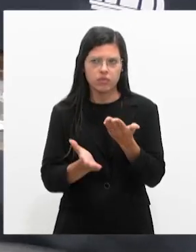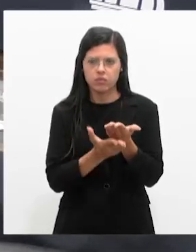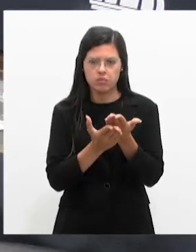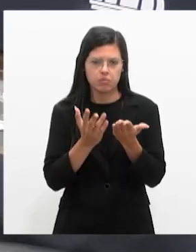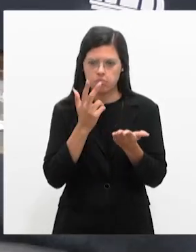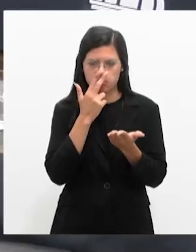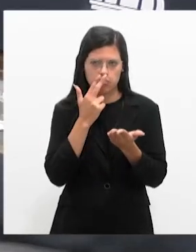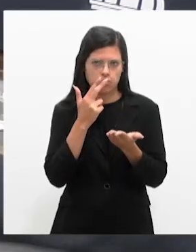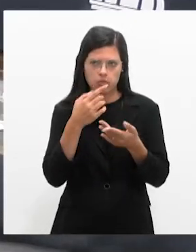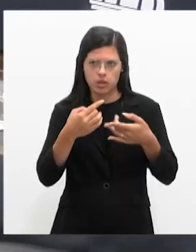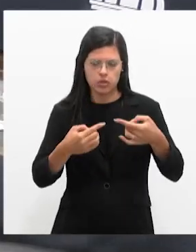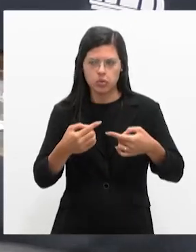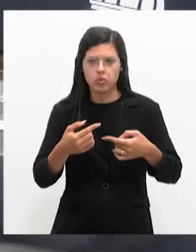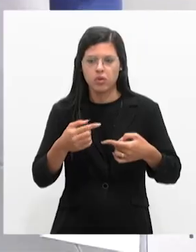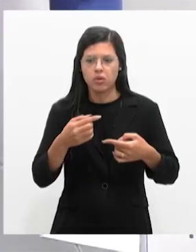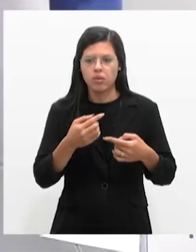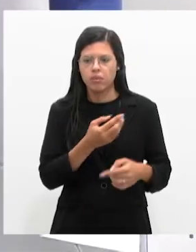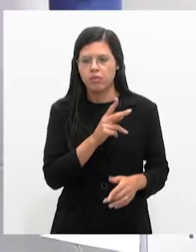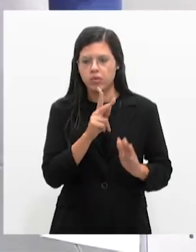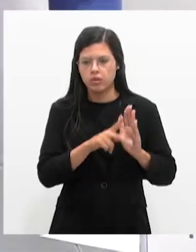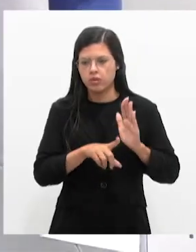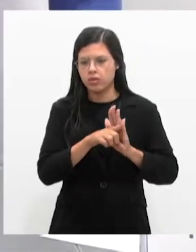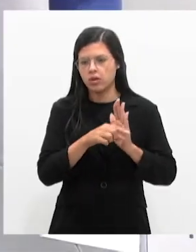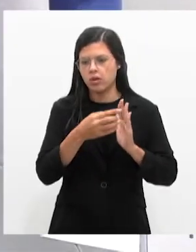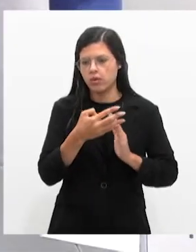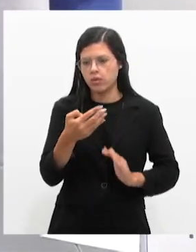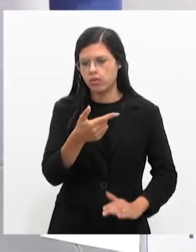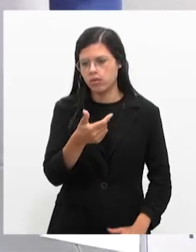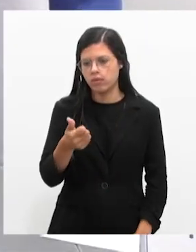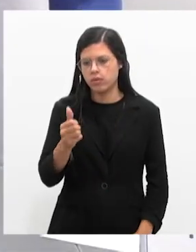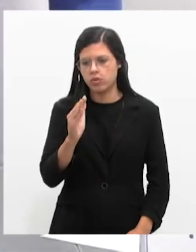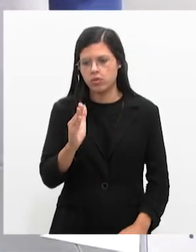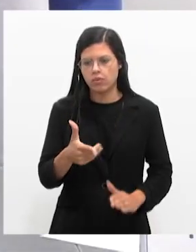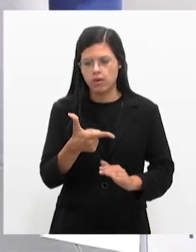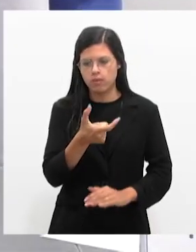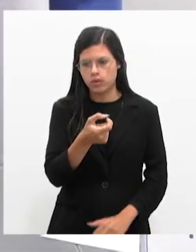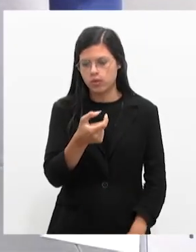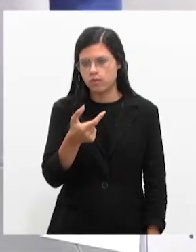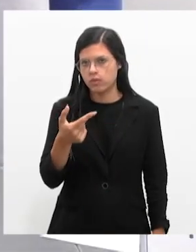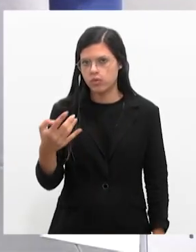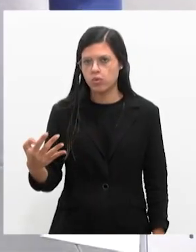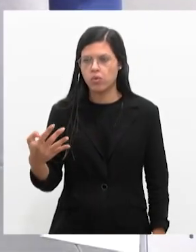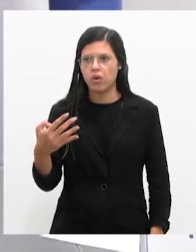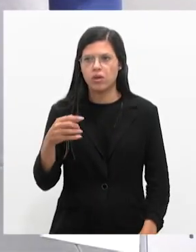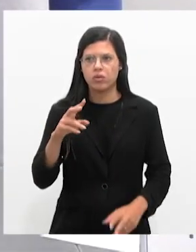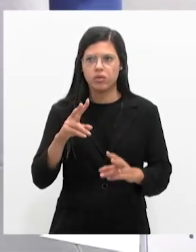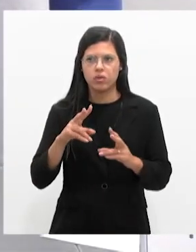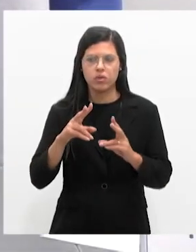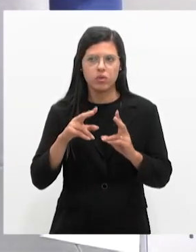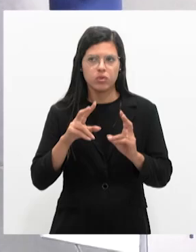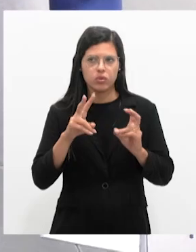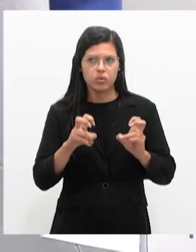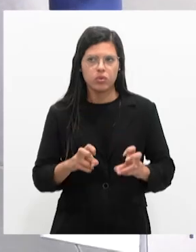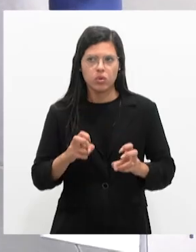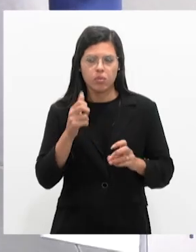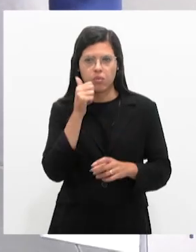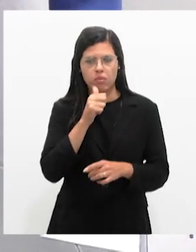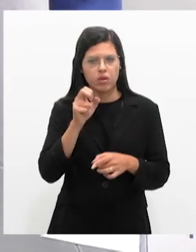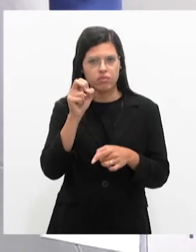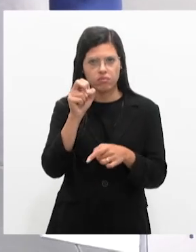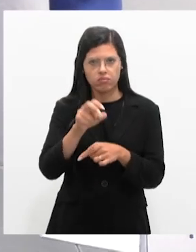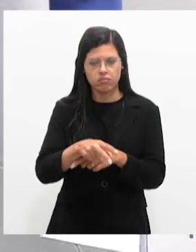discussão. Projeto de lei 4421, de 24, de autoria da deputada Índia Armelau, que institui a política de incentivo ao empreendedorismo de mulheres egressas do sistema